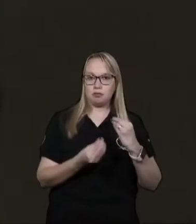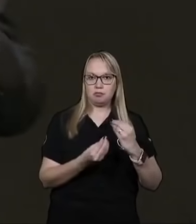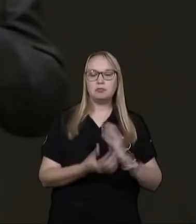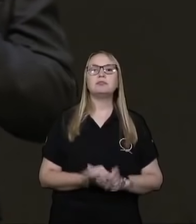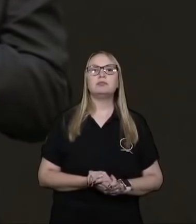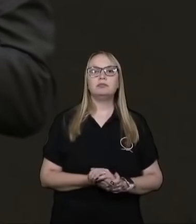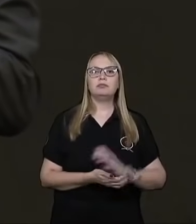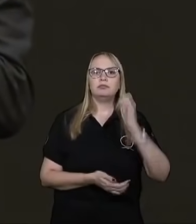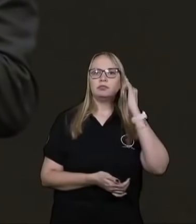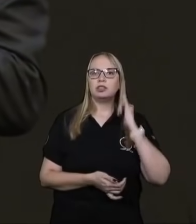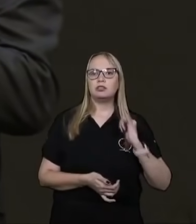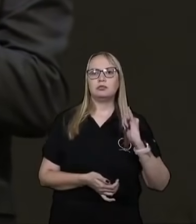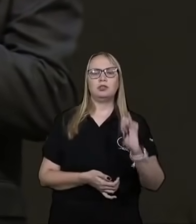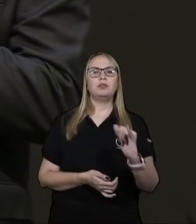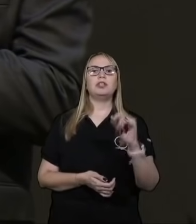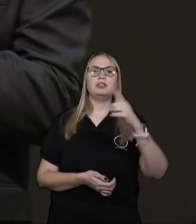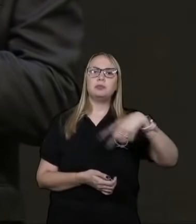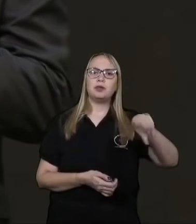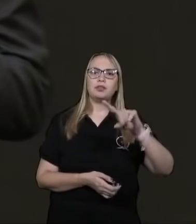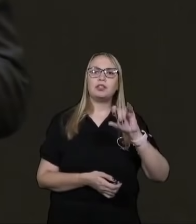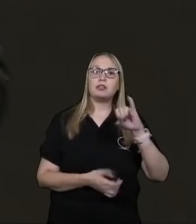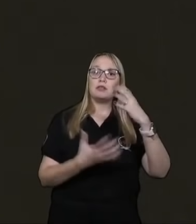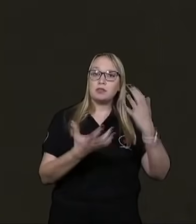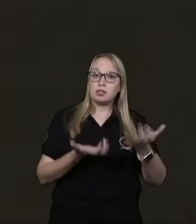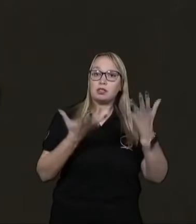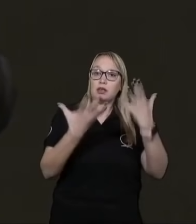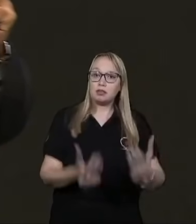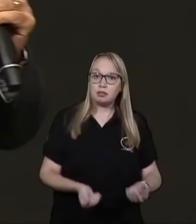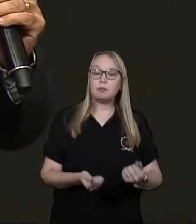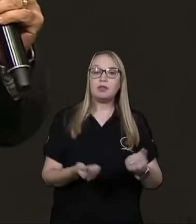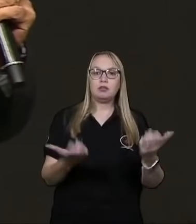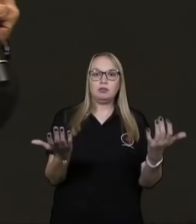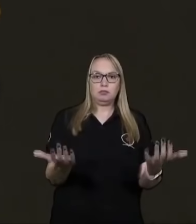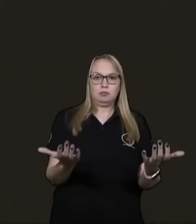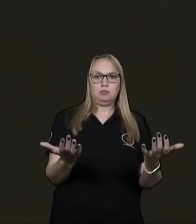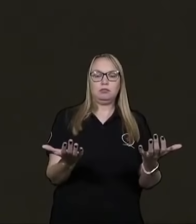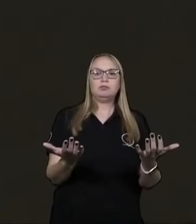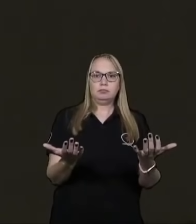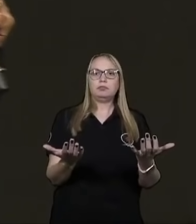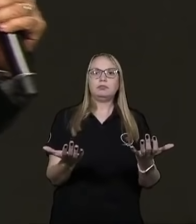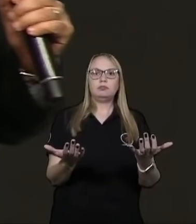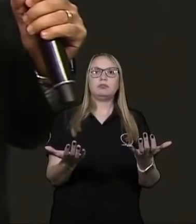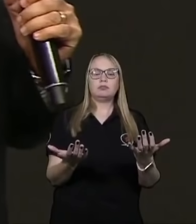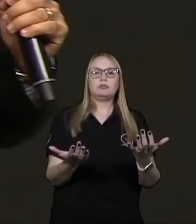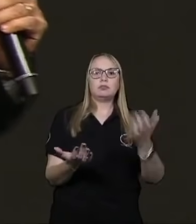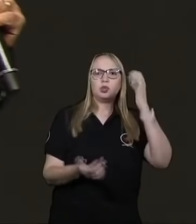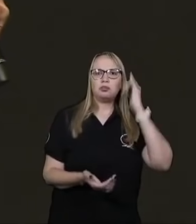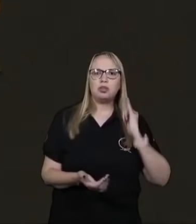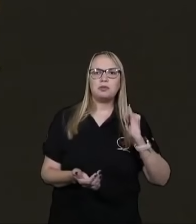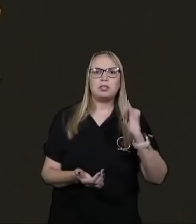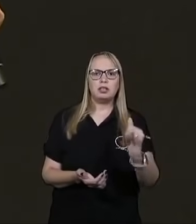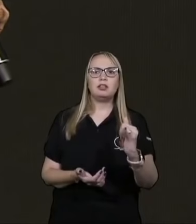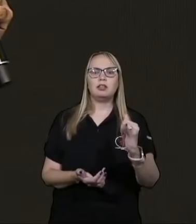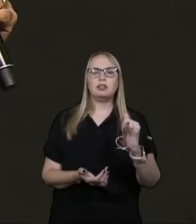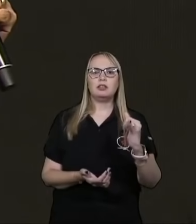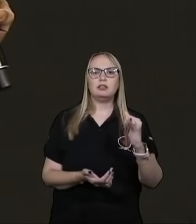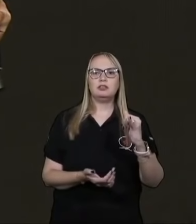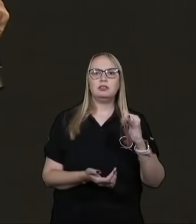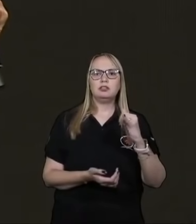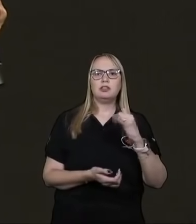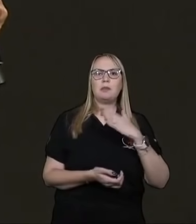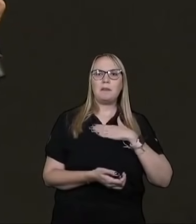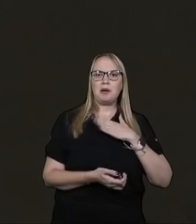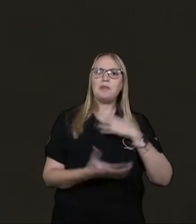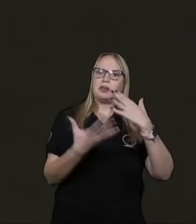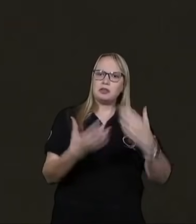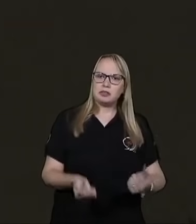a declaração Profética para você se você quer receber a yammi sua mão aí e quando eu declarar é você diga é para mim